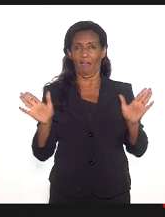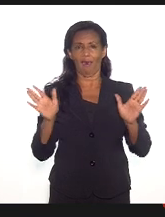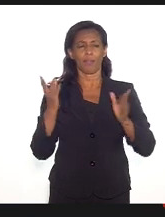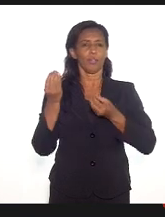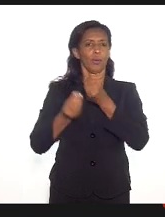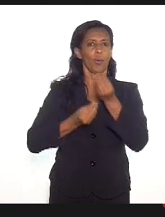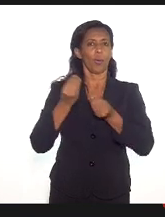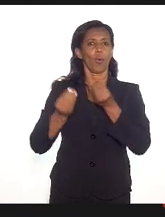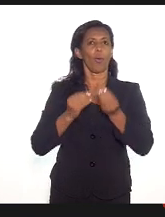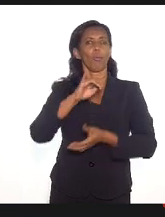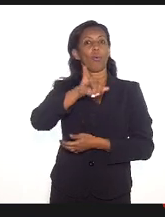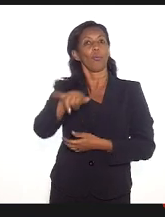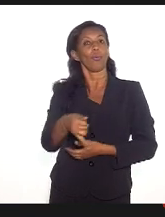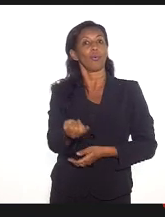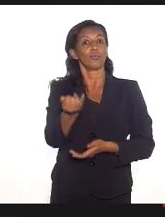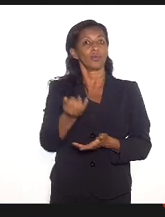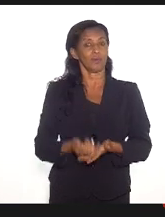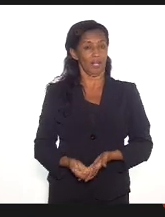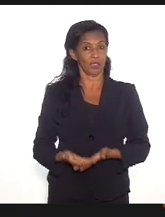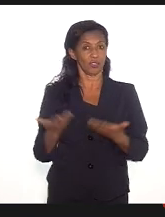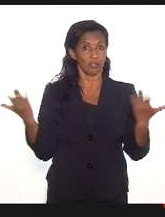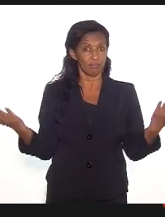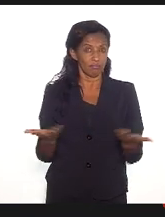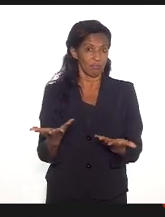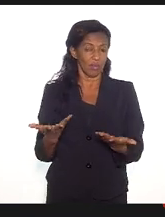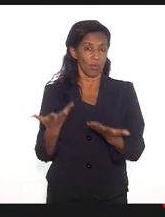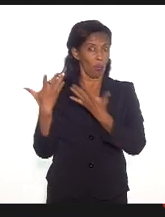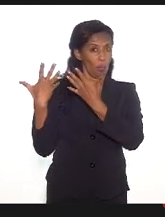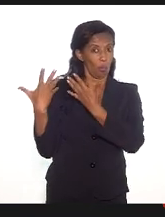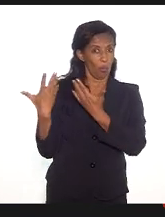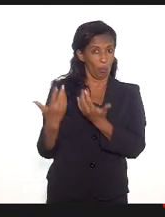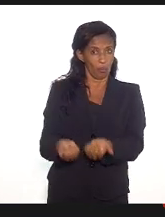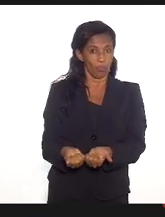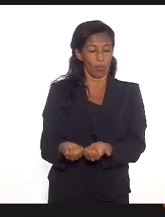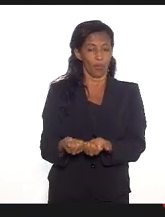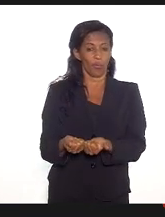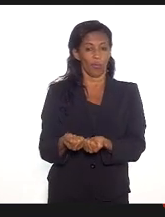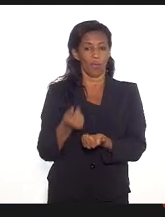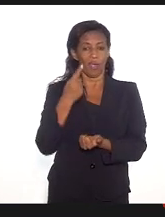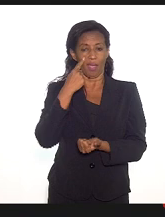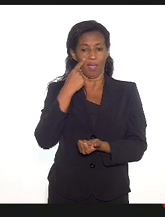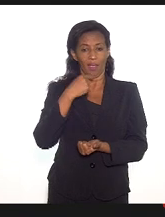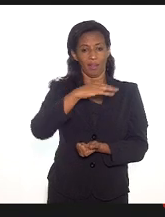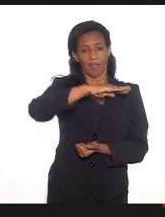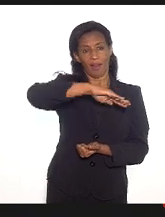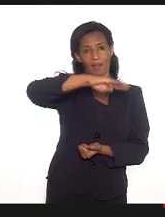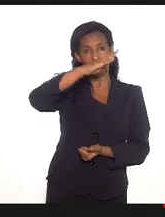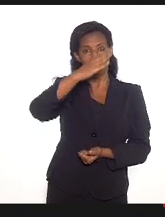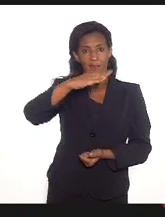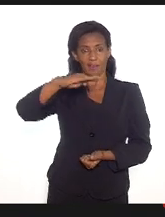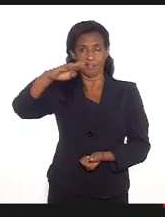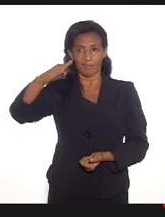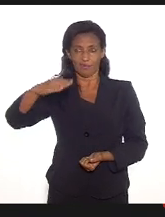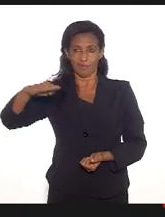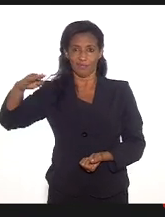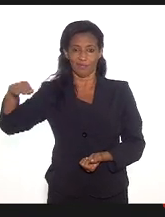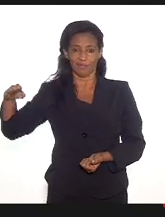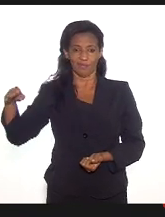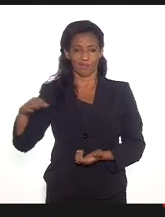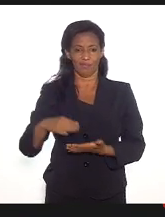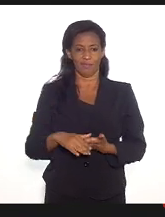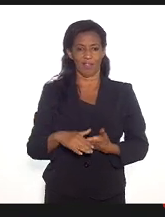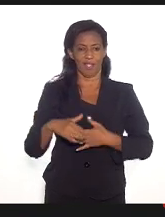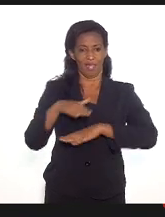um mar de oportunidades. Então, agora eu gostaria de... E aquele desenho, aquela linha, significa a linha da costa,